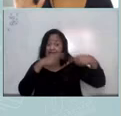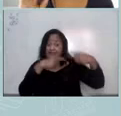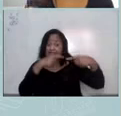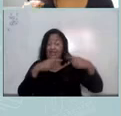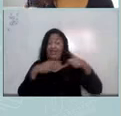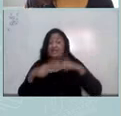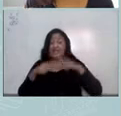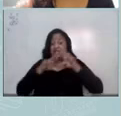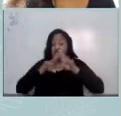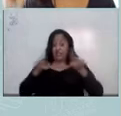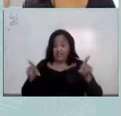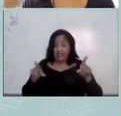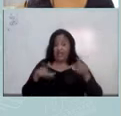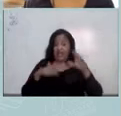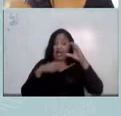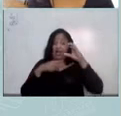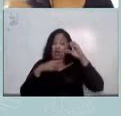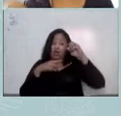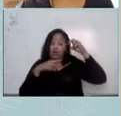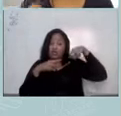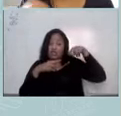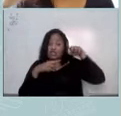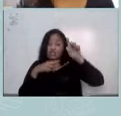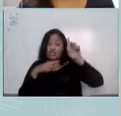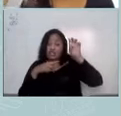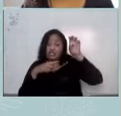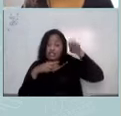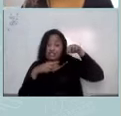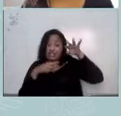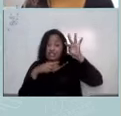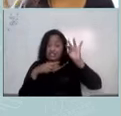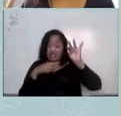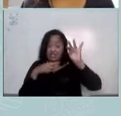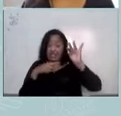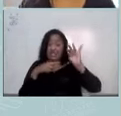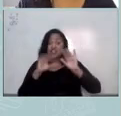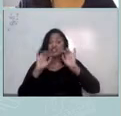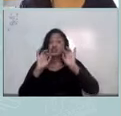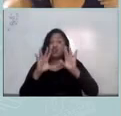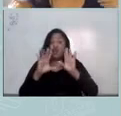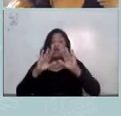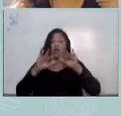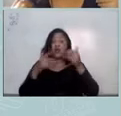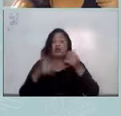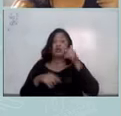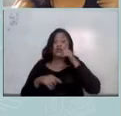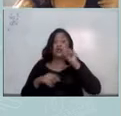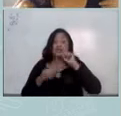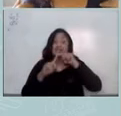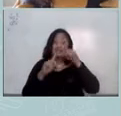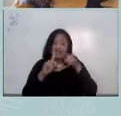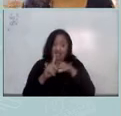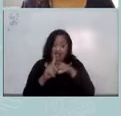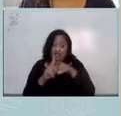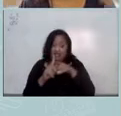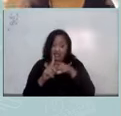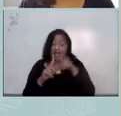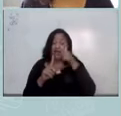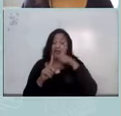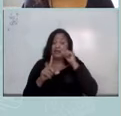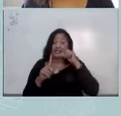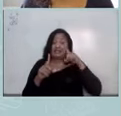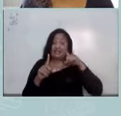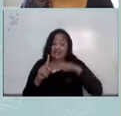Vejam, congênita, ela vai ser transmitida durante a gravidez. Então, se a mãe for acometida com essa doença, né, com